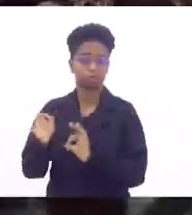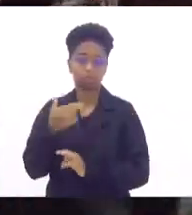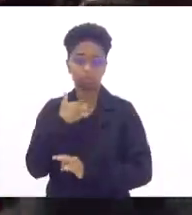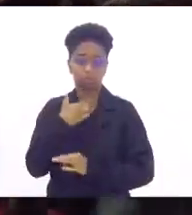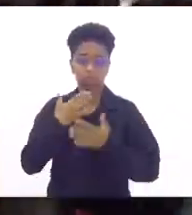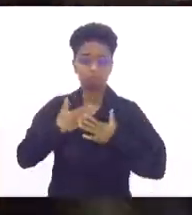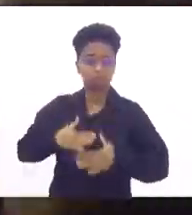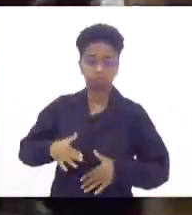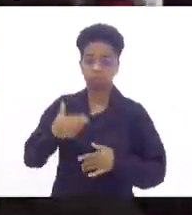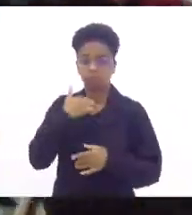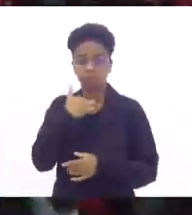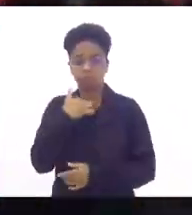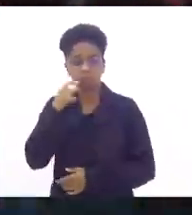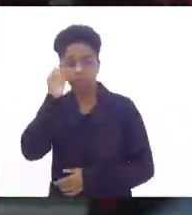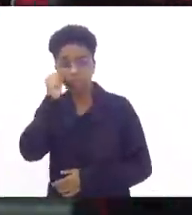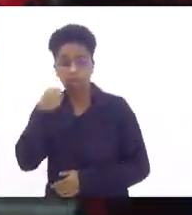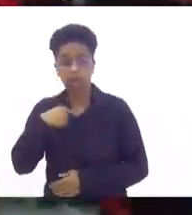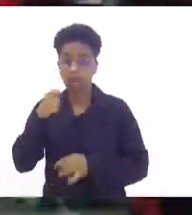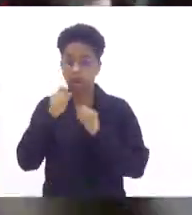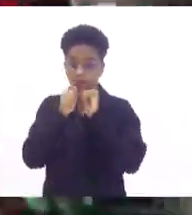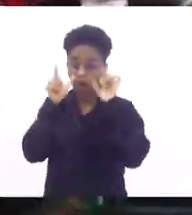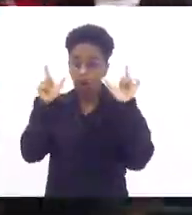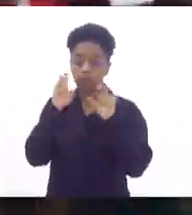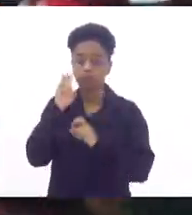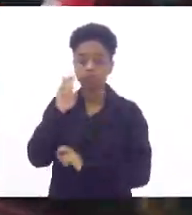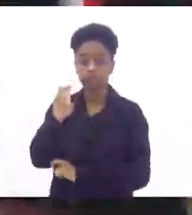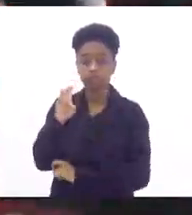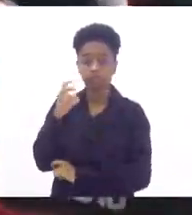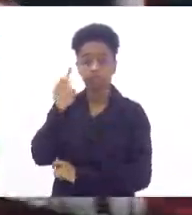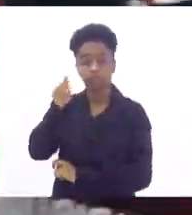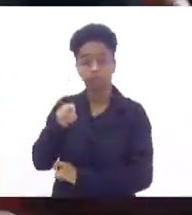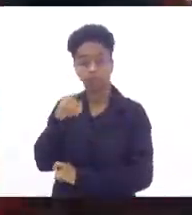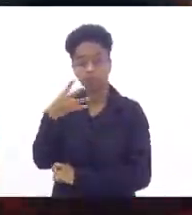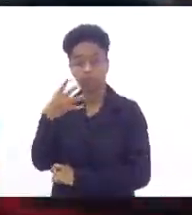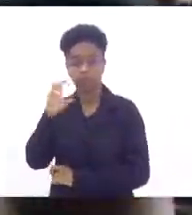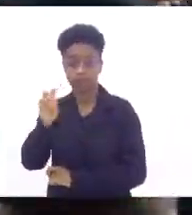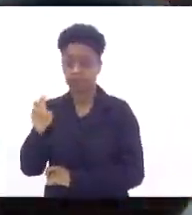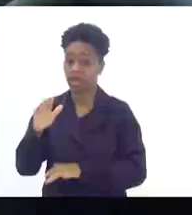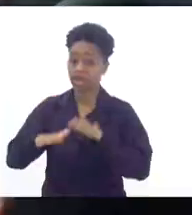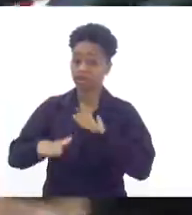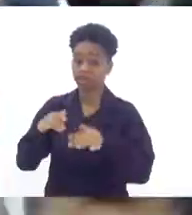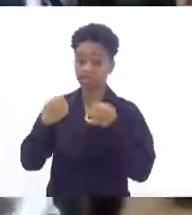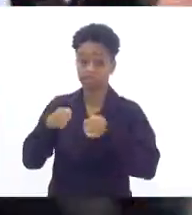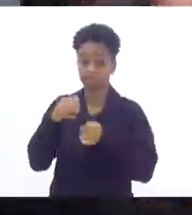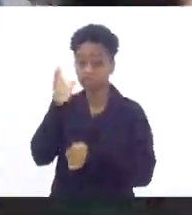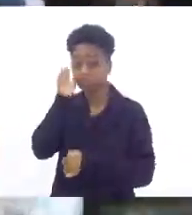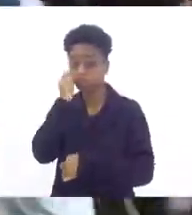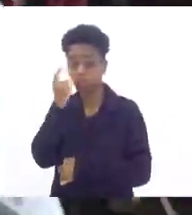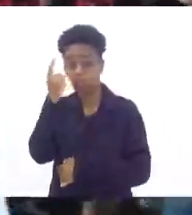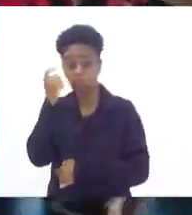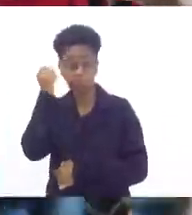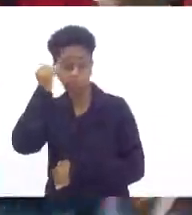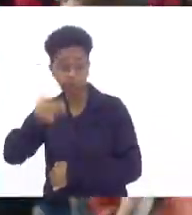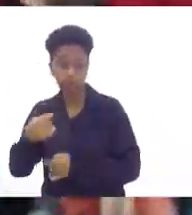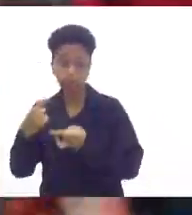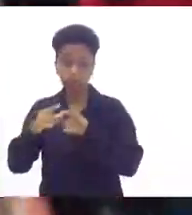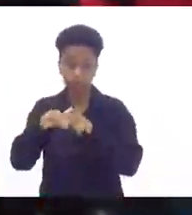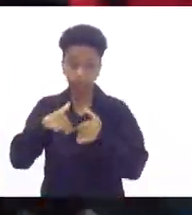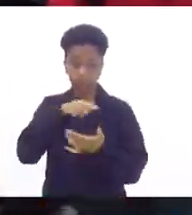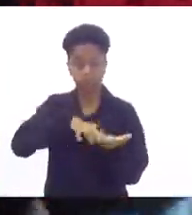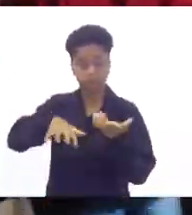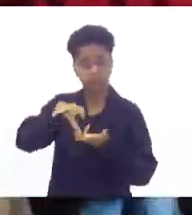não posso dormir eu acordo 15 para as 6 horas da manhã tem que muitas vezes o horário de jogo tem que dormir uma hora da manhã por causa de baderna